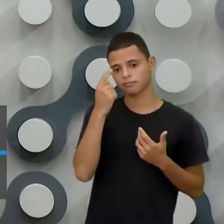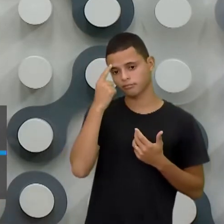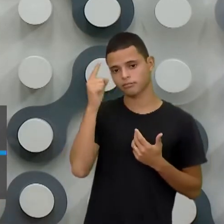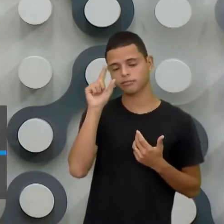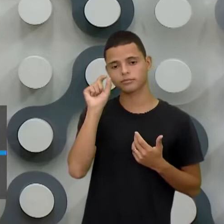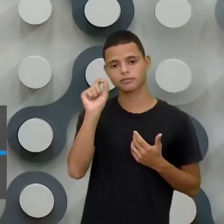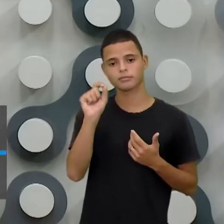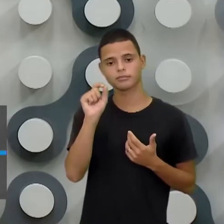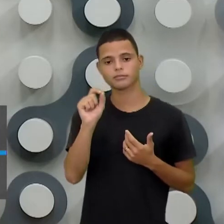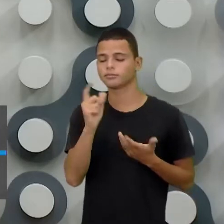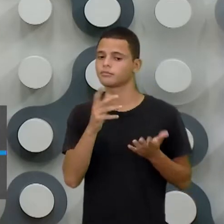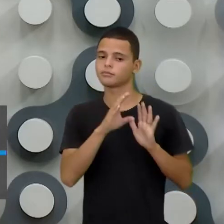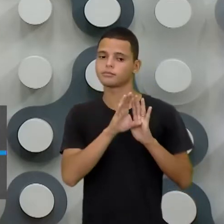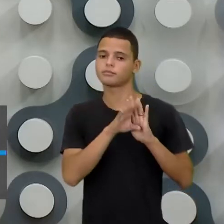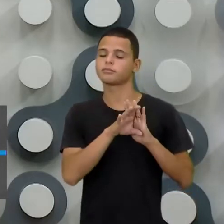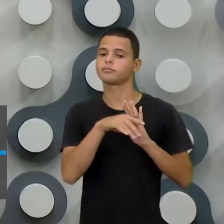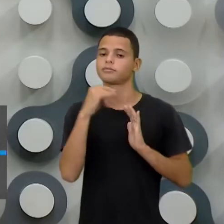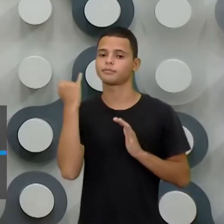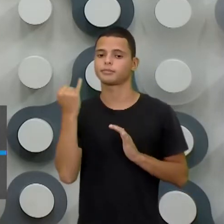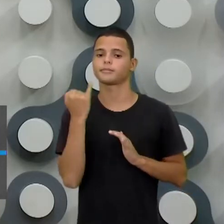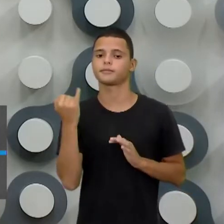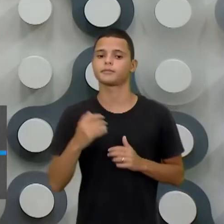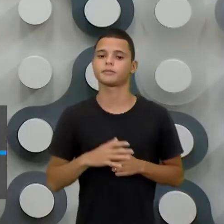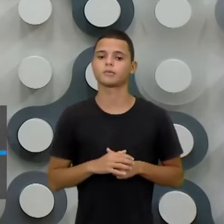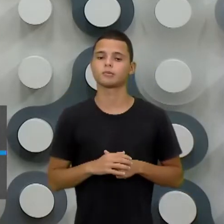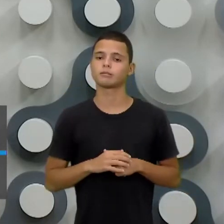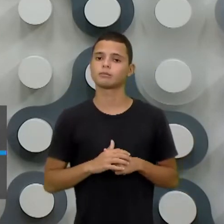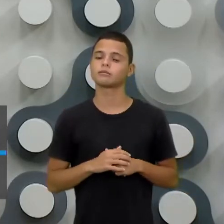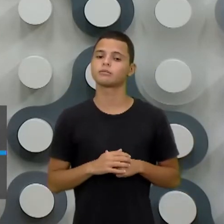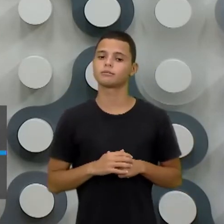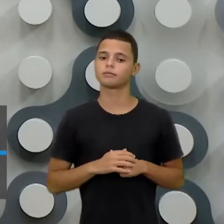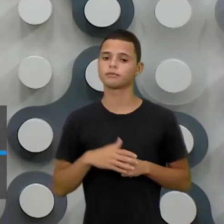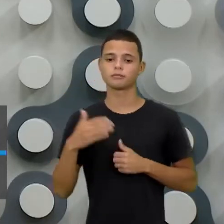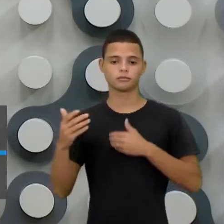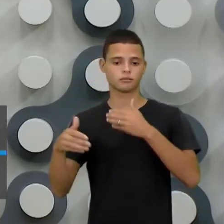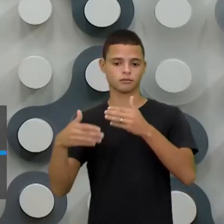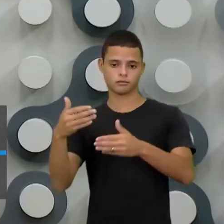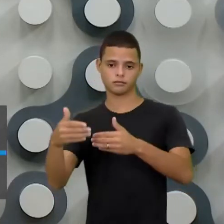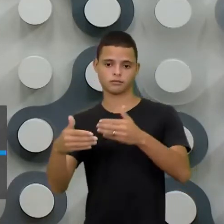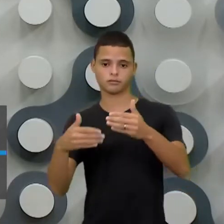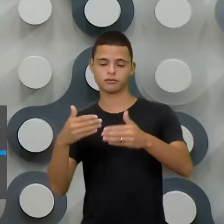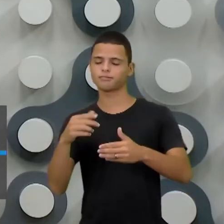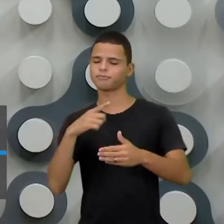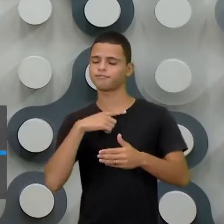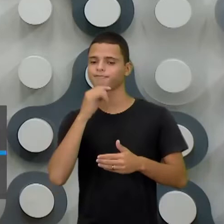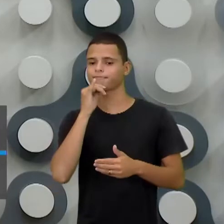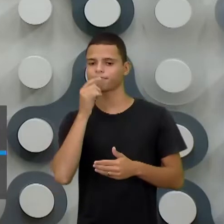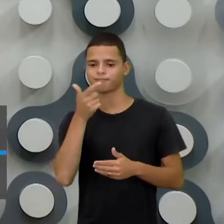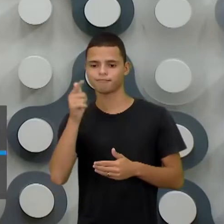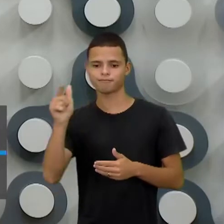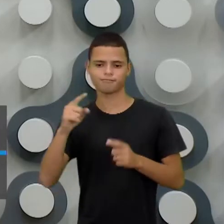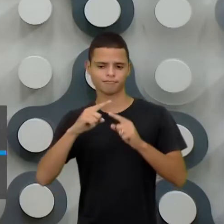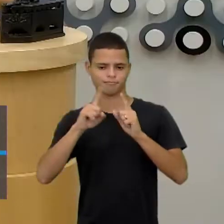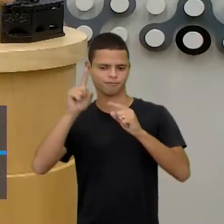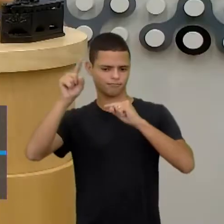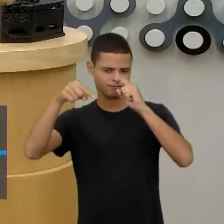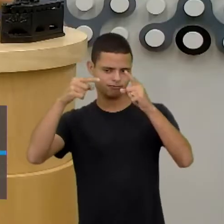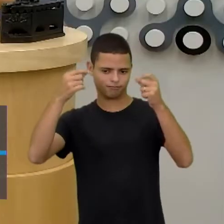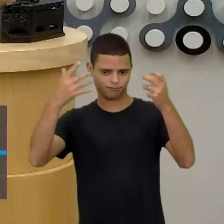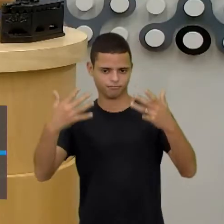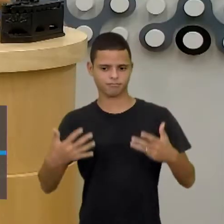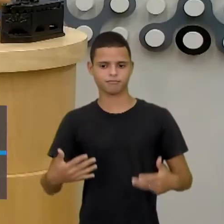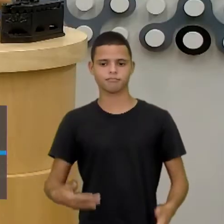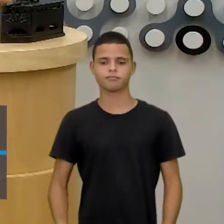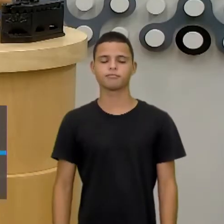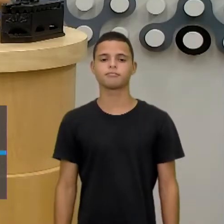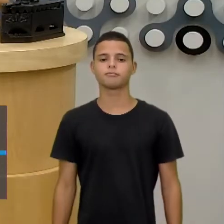no contexto, né? E por aí vai. Tinha um outro exemplo aqui que eu ia dar, mas vamos pular. Vamos pular. Mas eu vou pensar